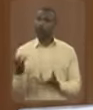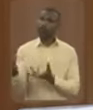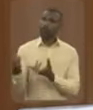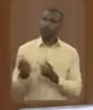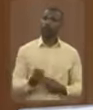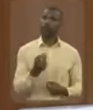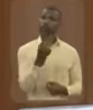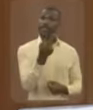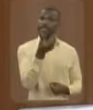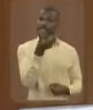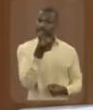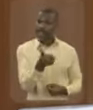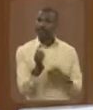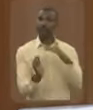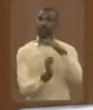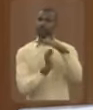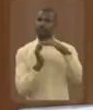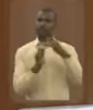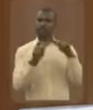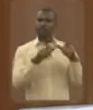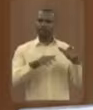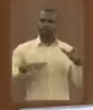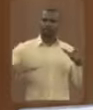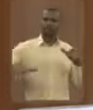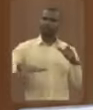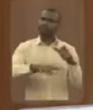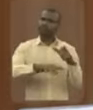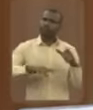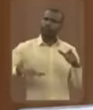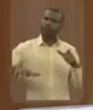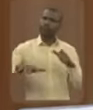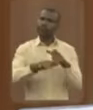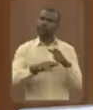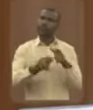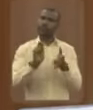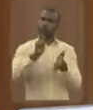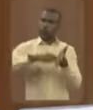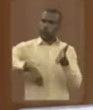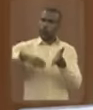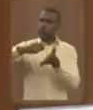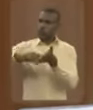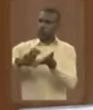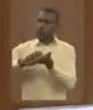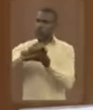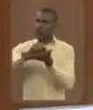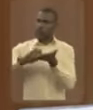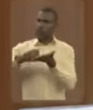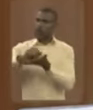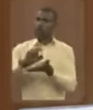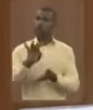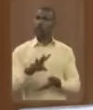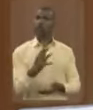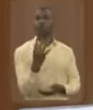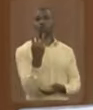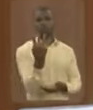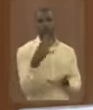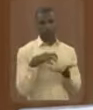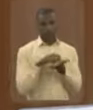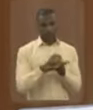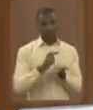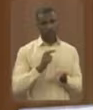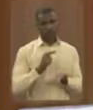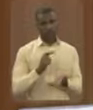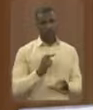26 empresas de toda a região para se credenciem só apareceram quatro das